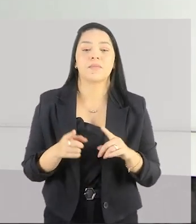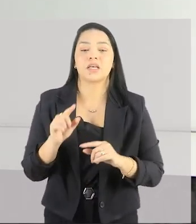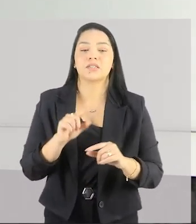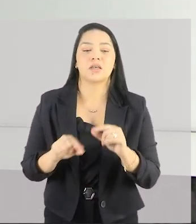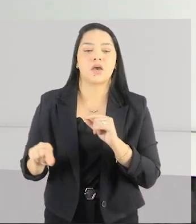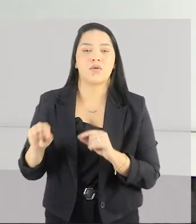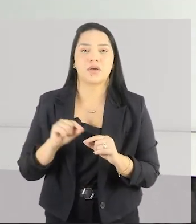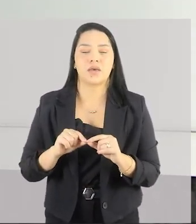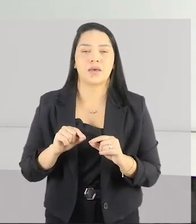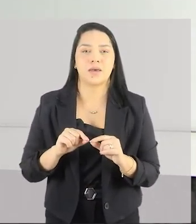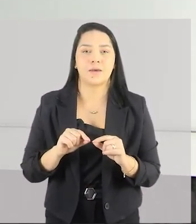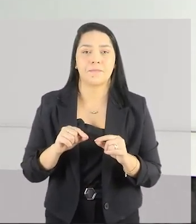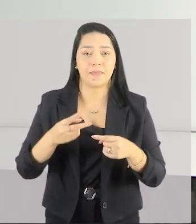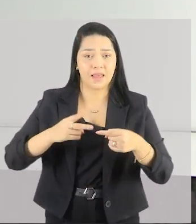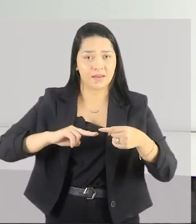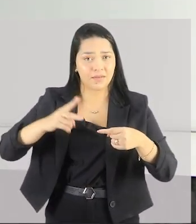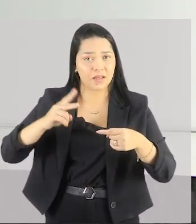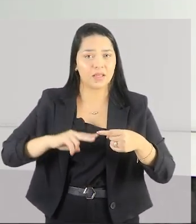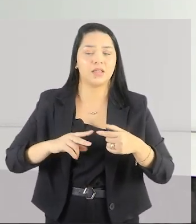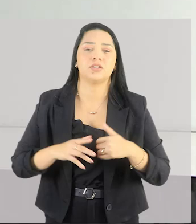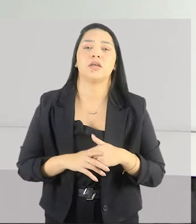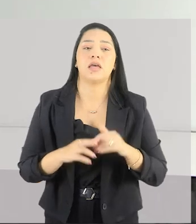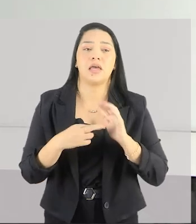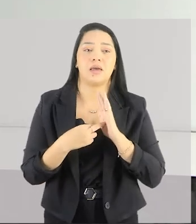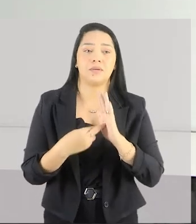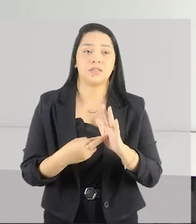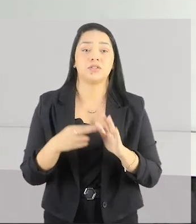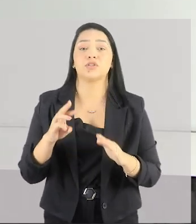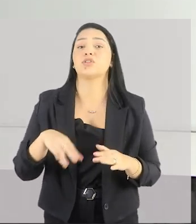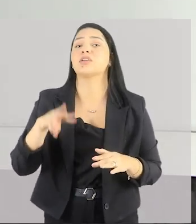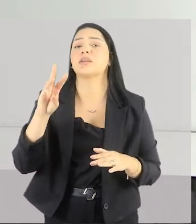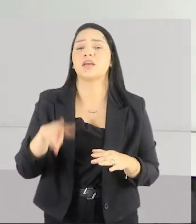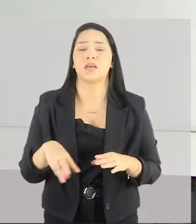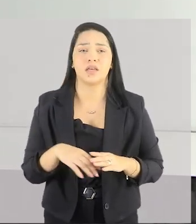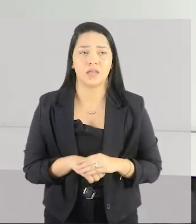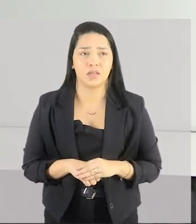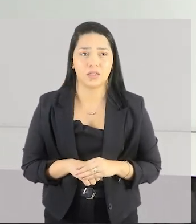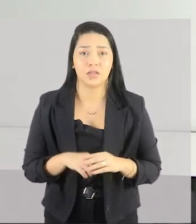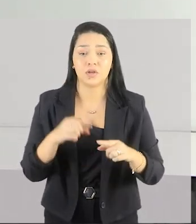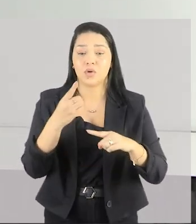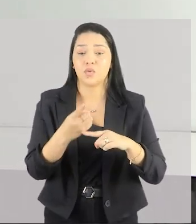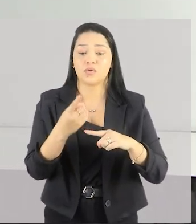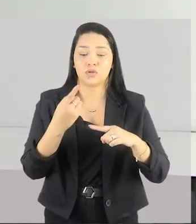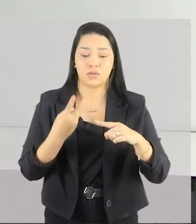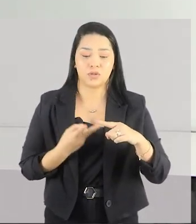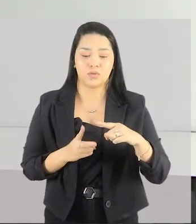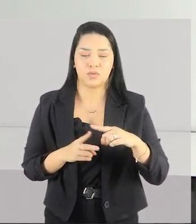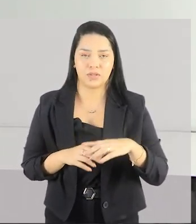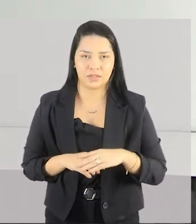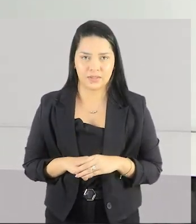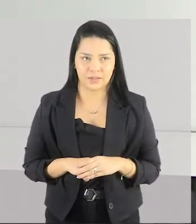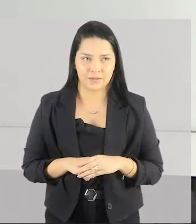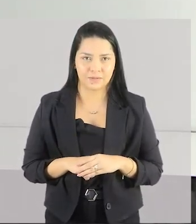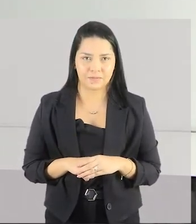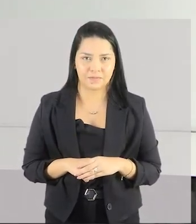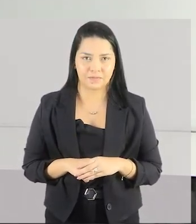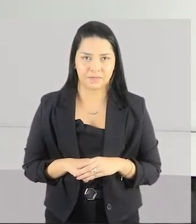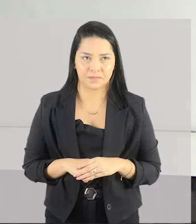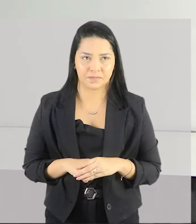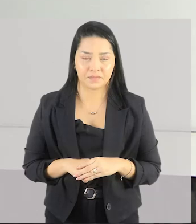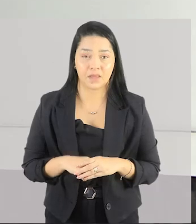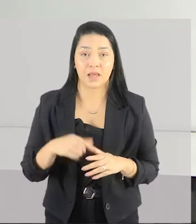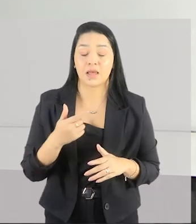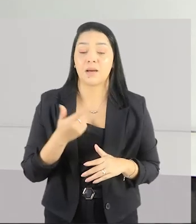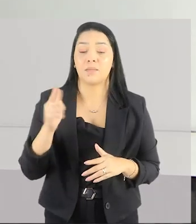é uma fração equivalente. Ele é representante de quem lá? Ó? De 1/2. Ok? E